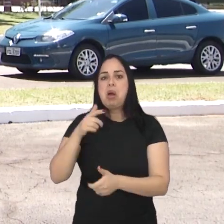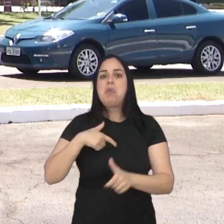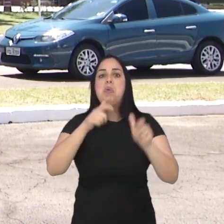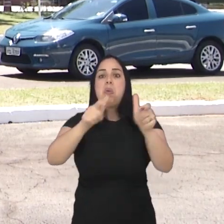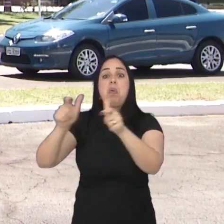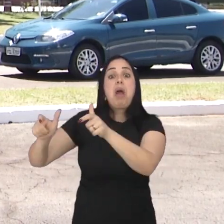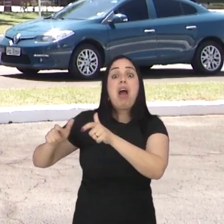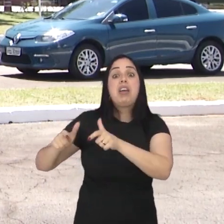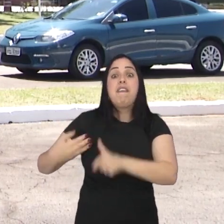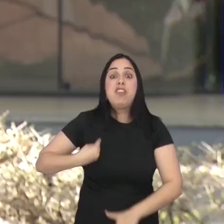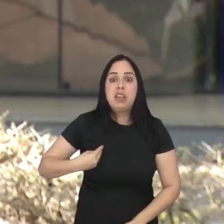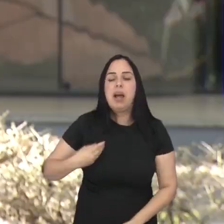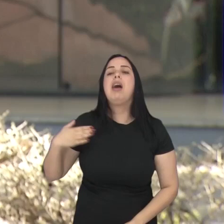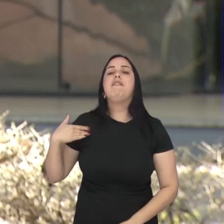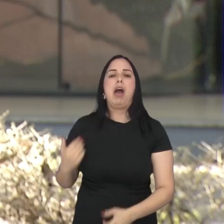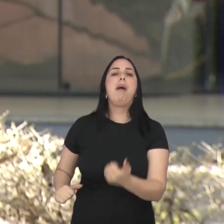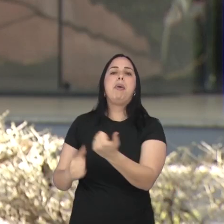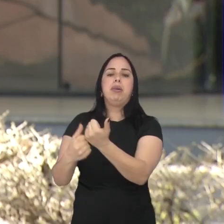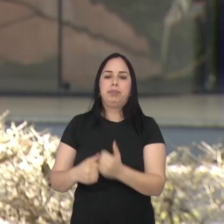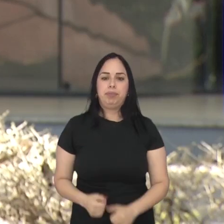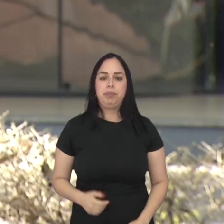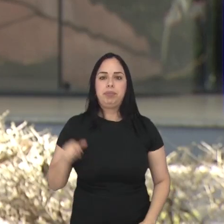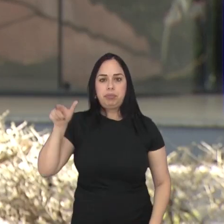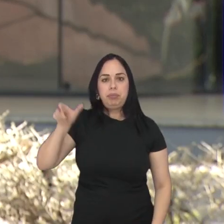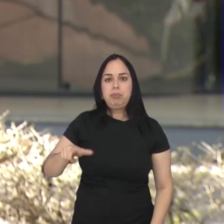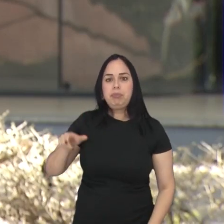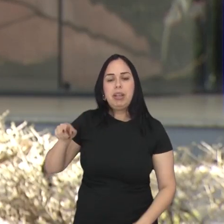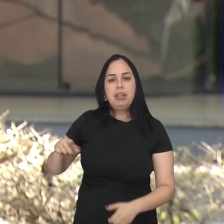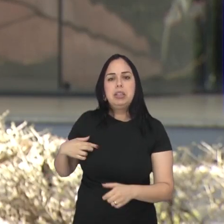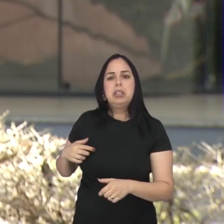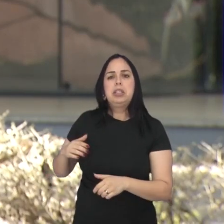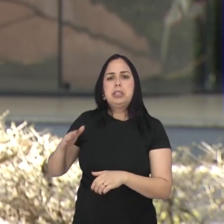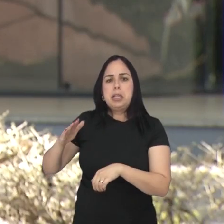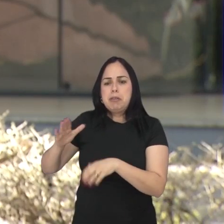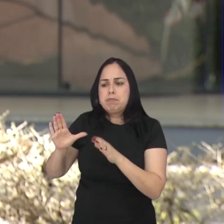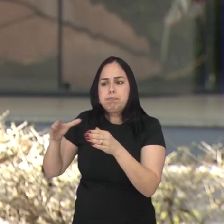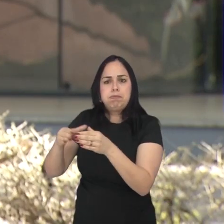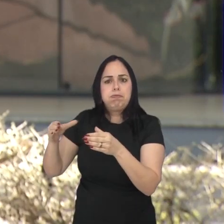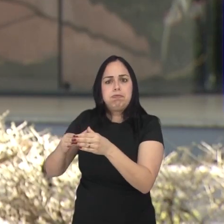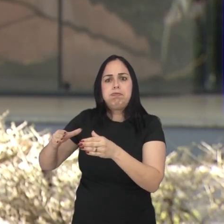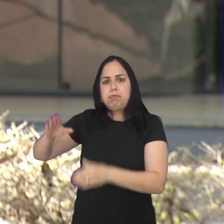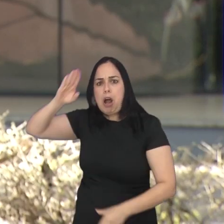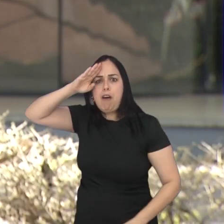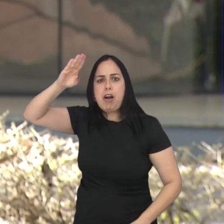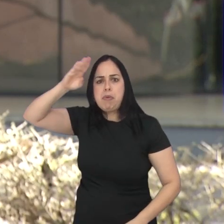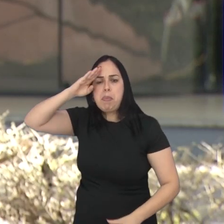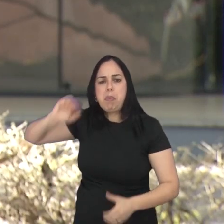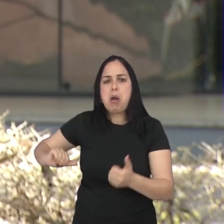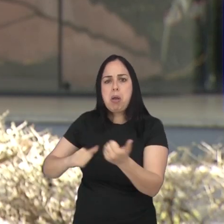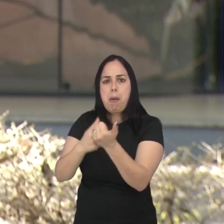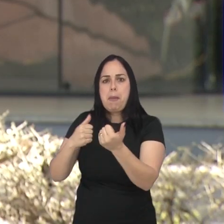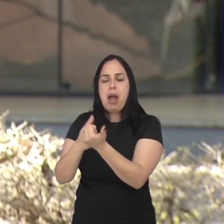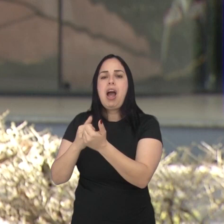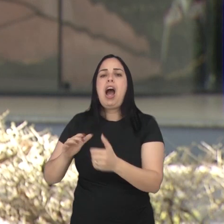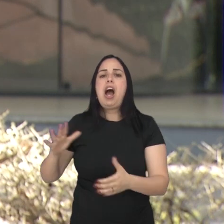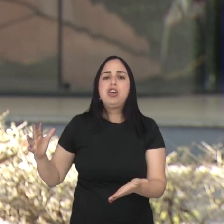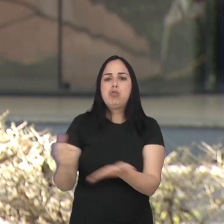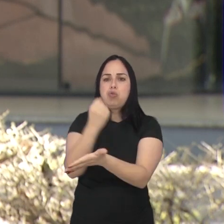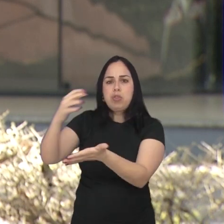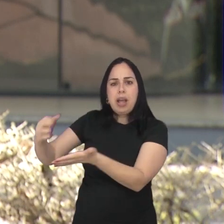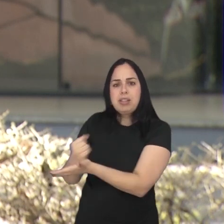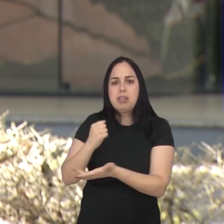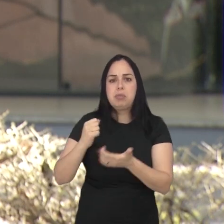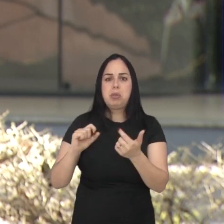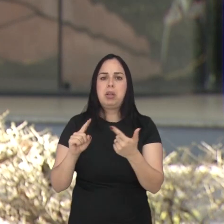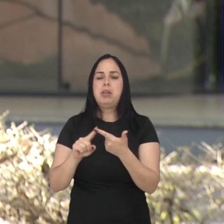brasileiras aonde eles estiverem. A FAB, ao longo dos anos, tem desempenhado um papel importante em diversas operações, como busca